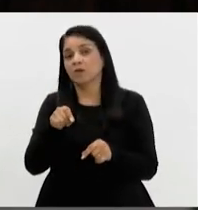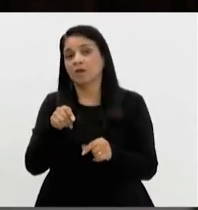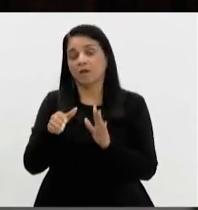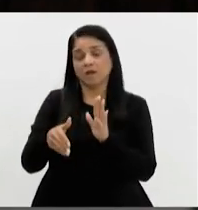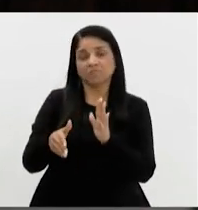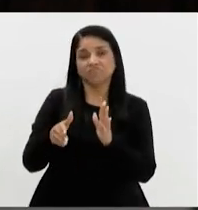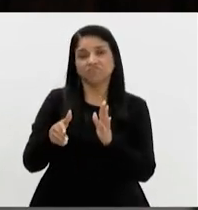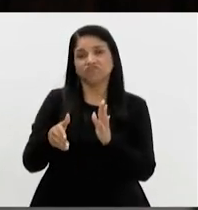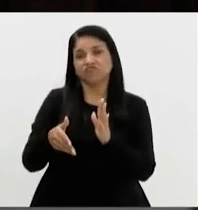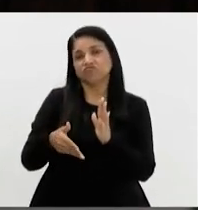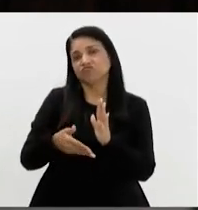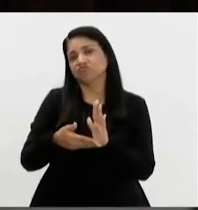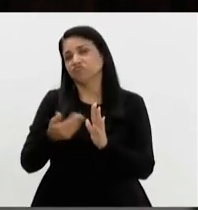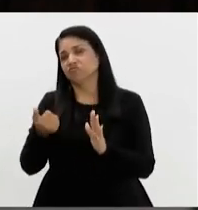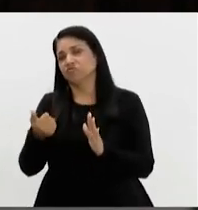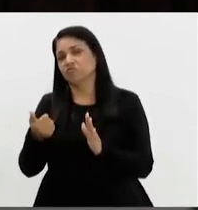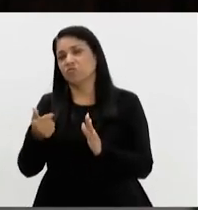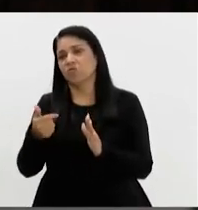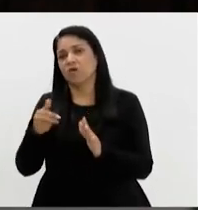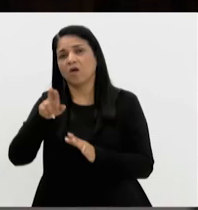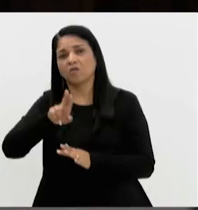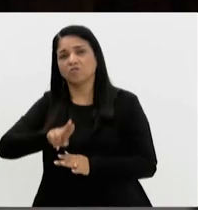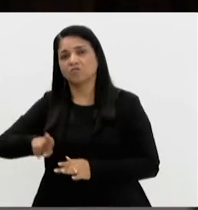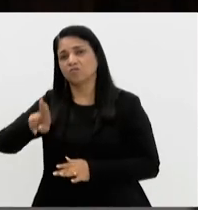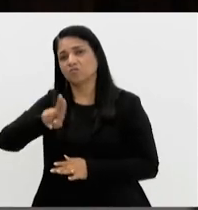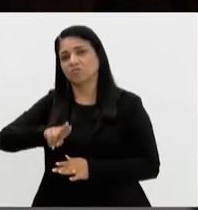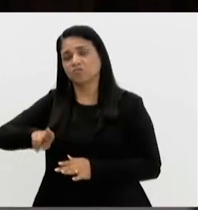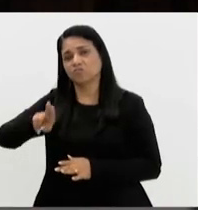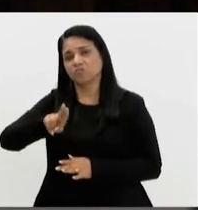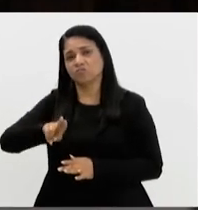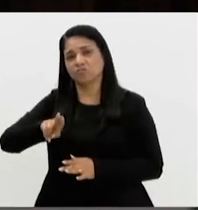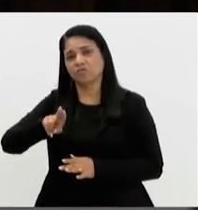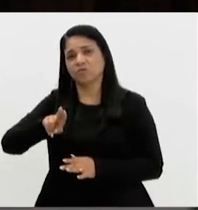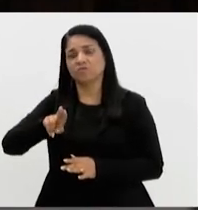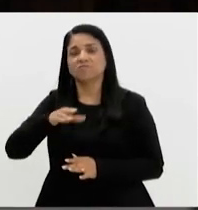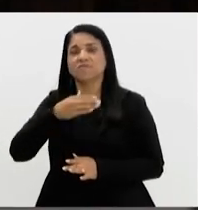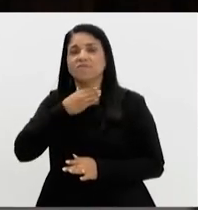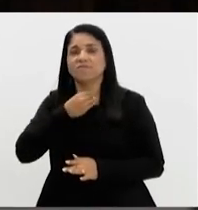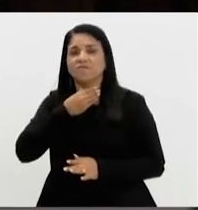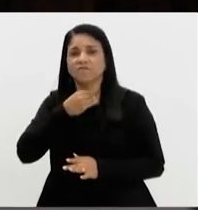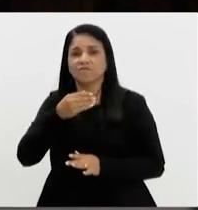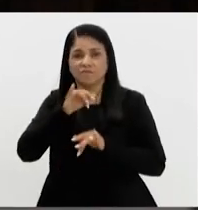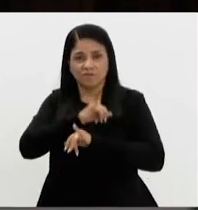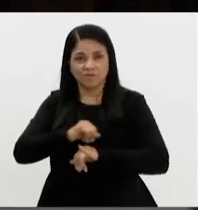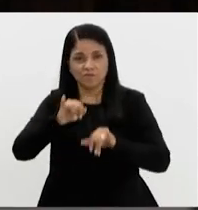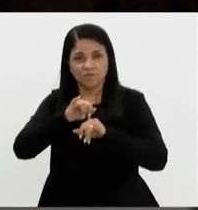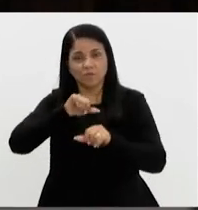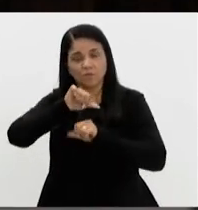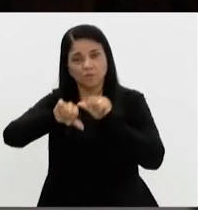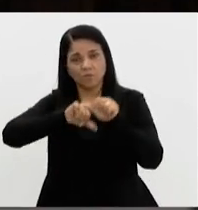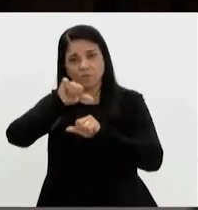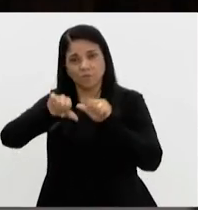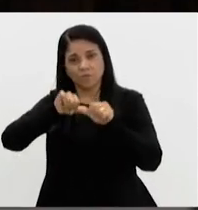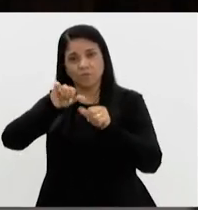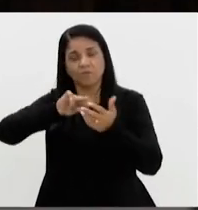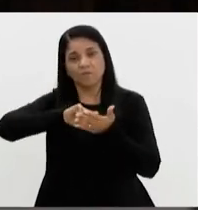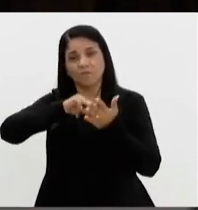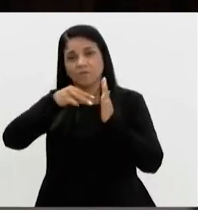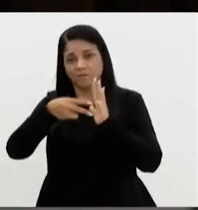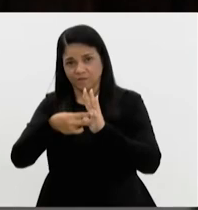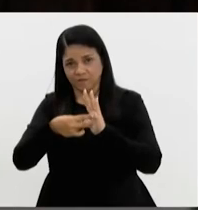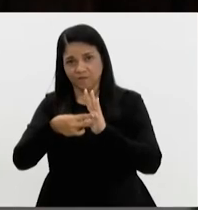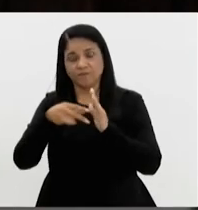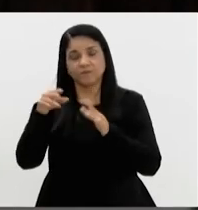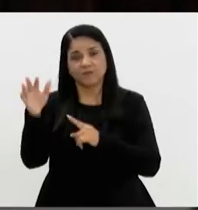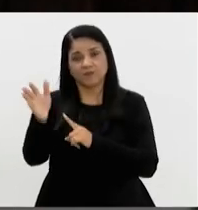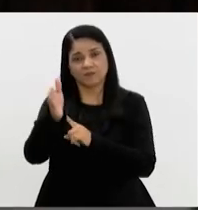a a possibilidade de utilizar chamadas Deep fakes que são aquelas alterações significativas promovidas pela